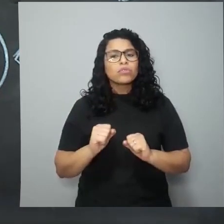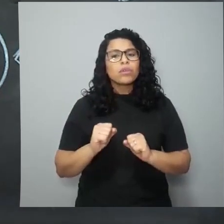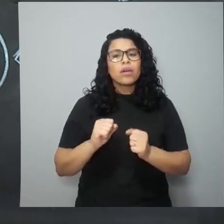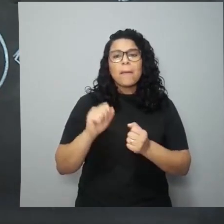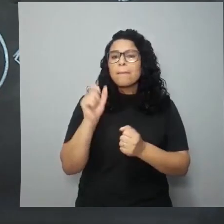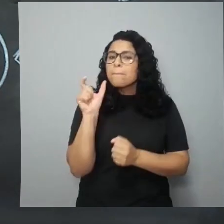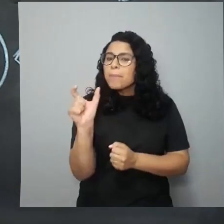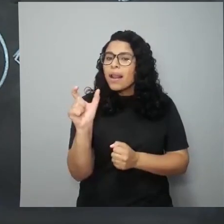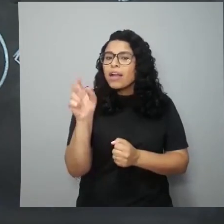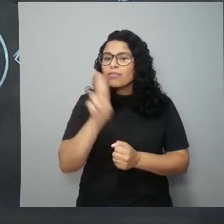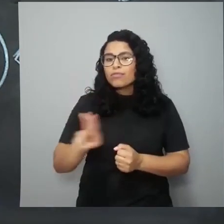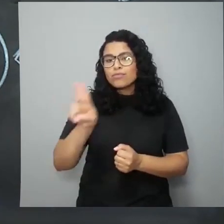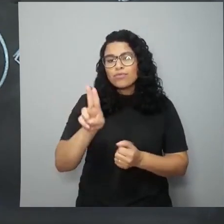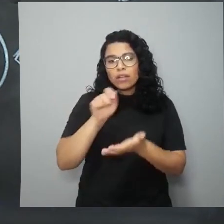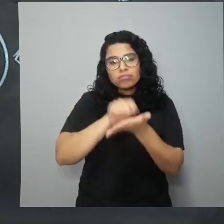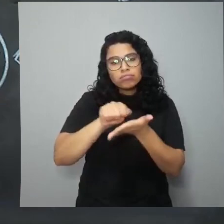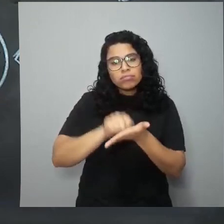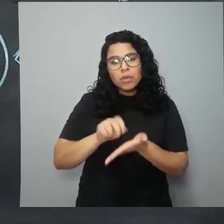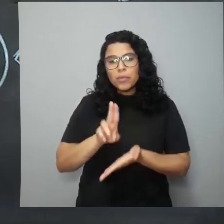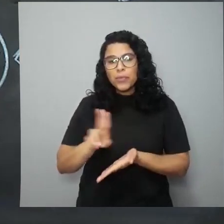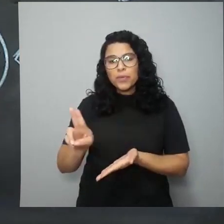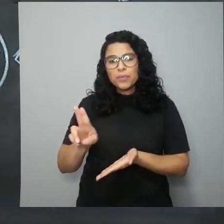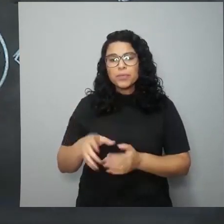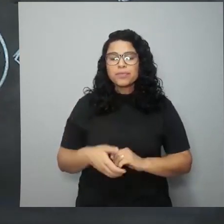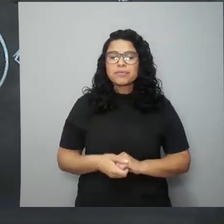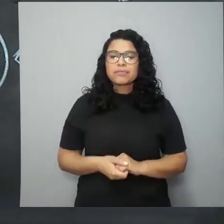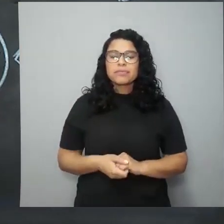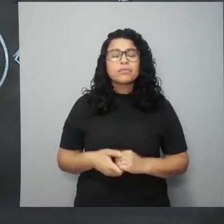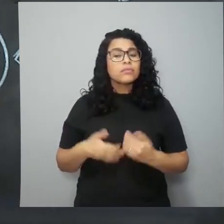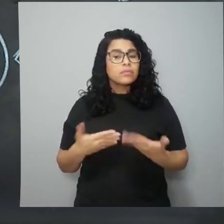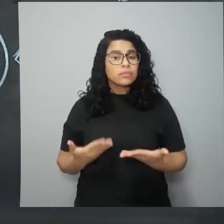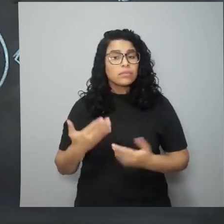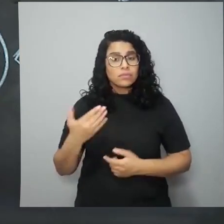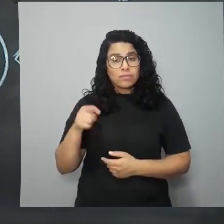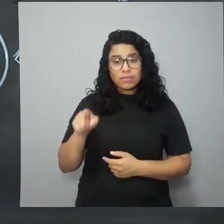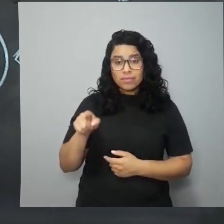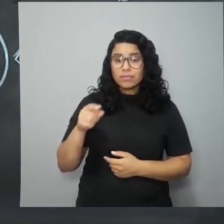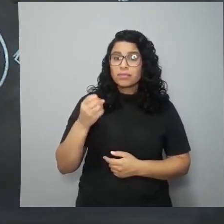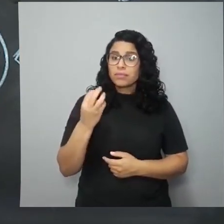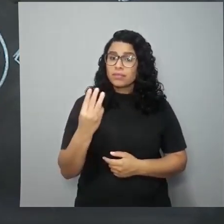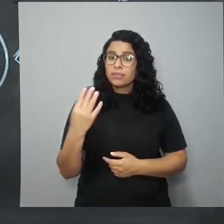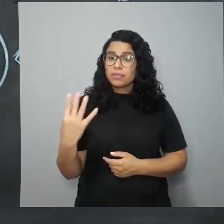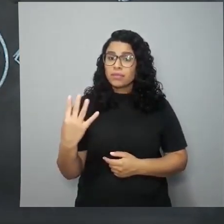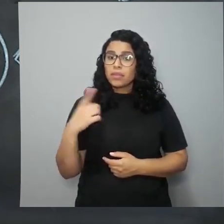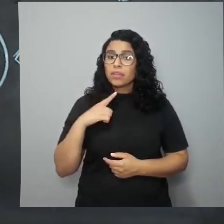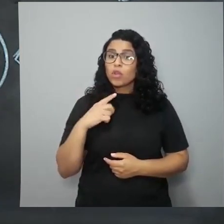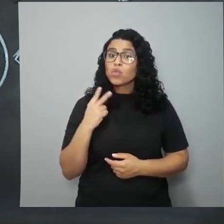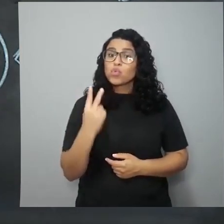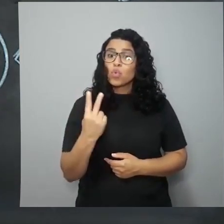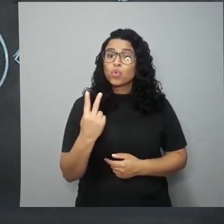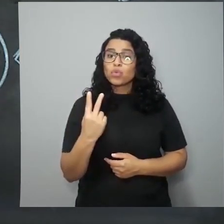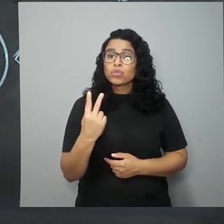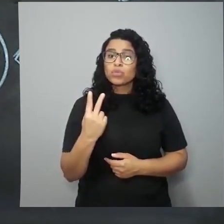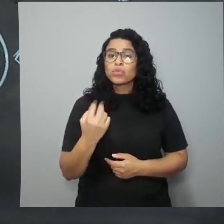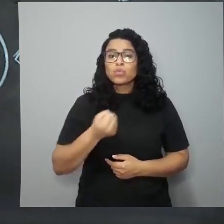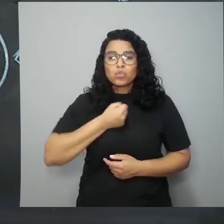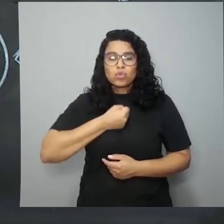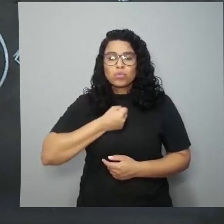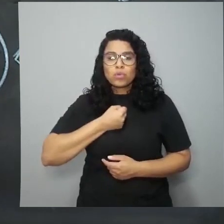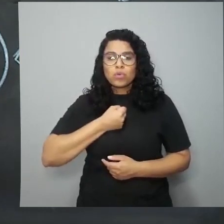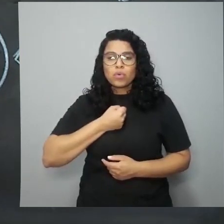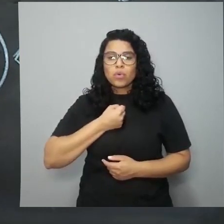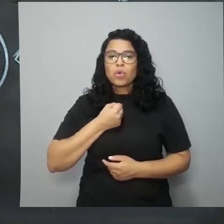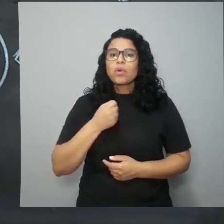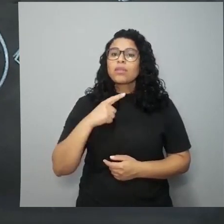ser a expressão com as palavras 34. Esse número 34 ele é formado por dois algarismos, o